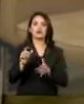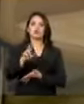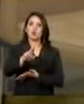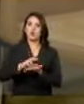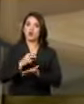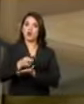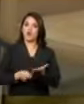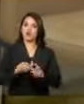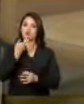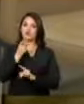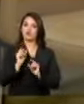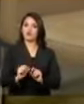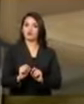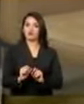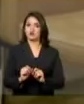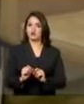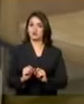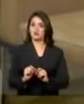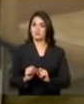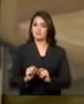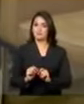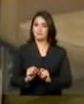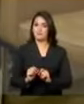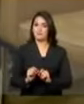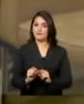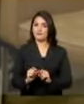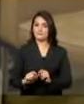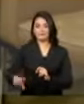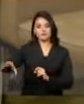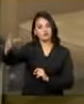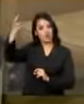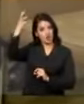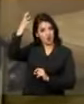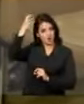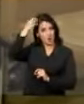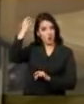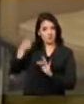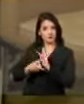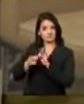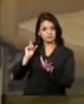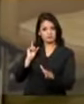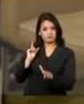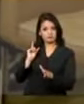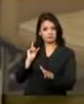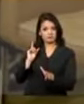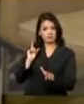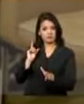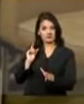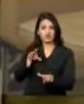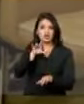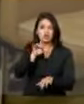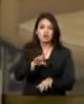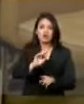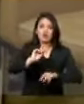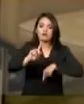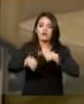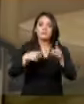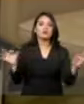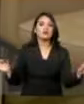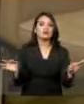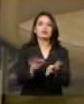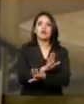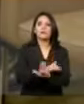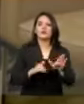vincula a ideia de culpa, naquele caso de inocência, ao trânsito em julgado de uma sentença